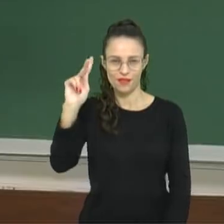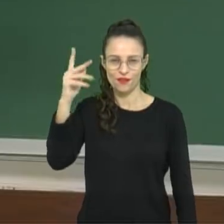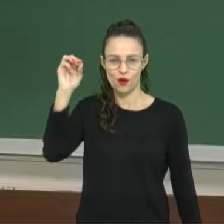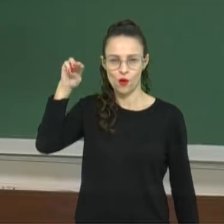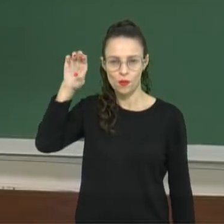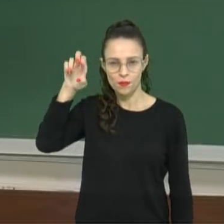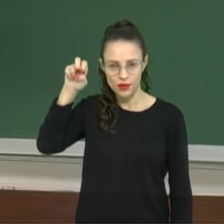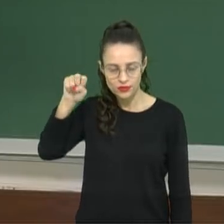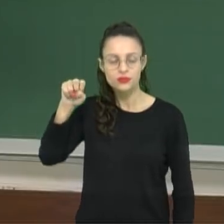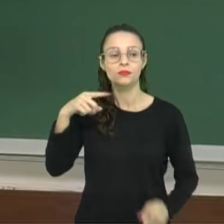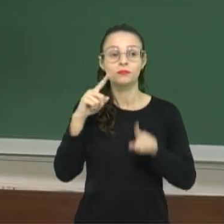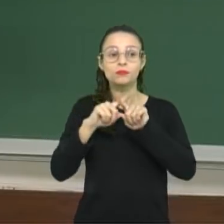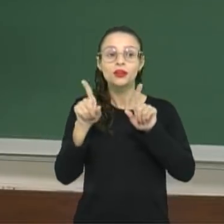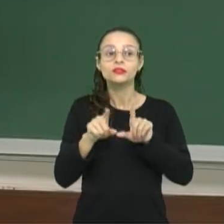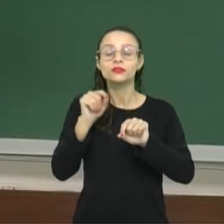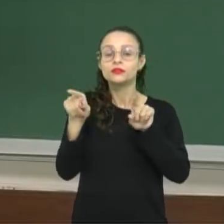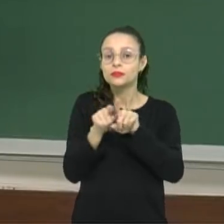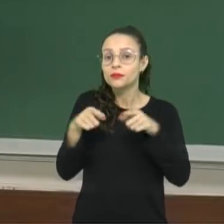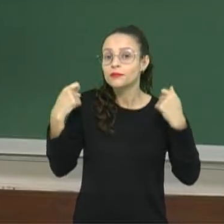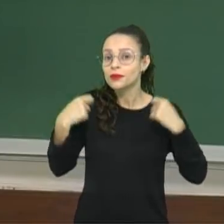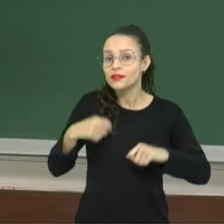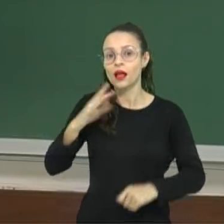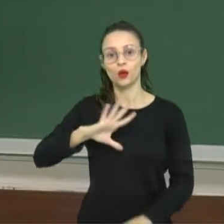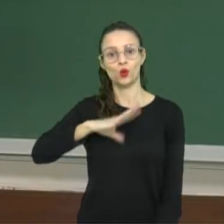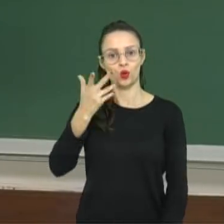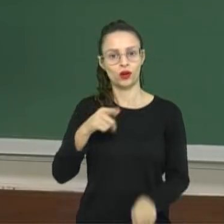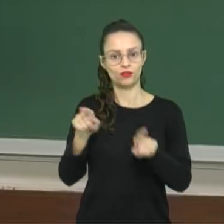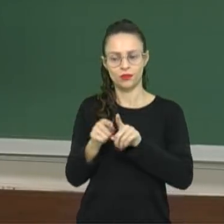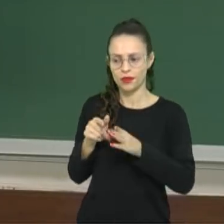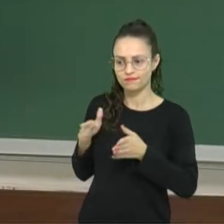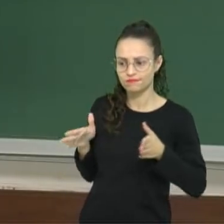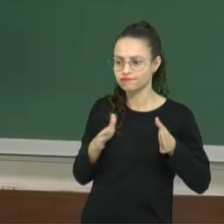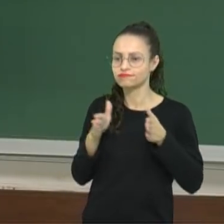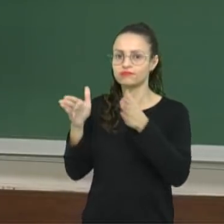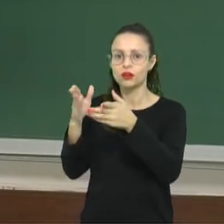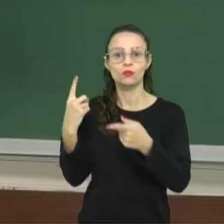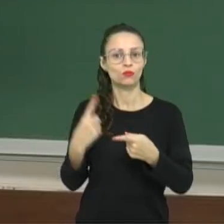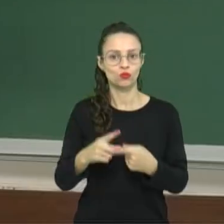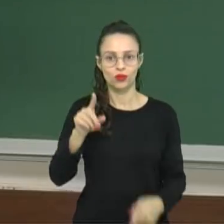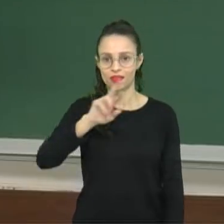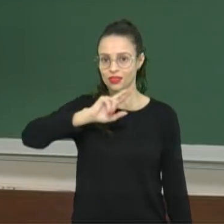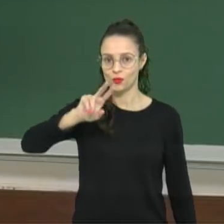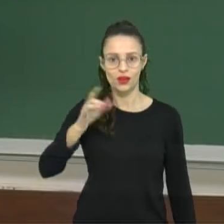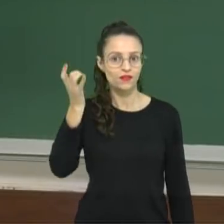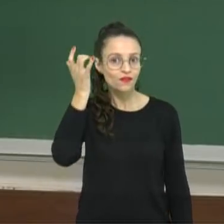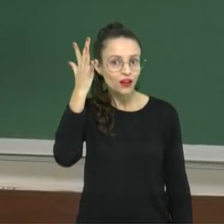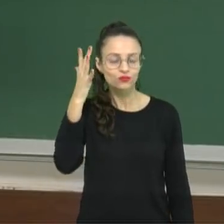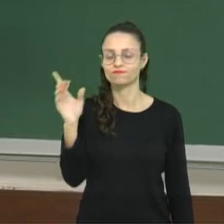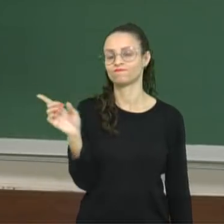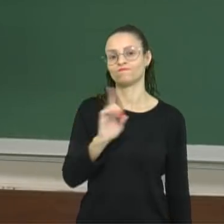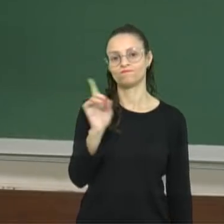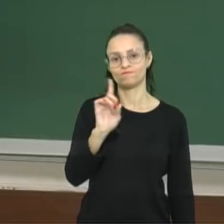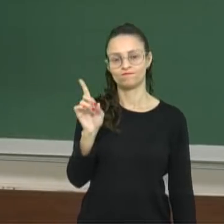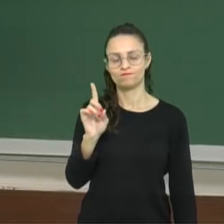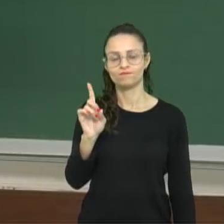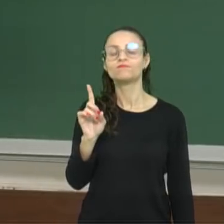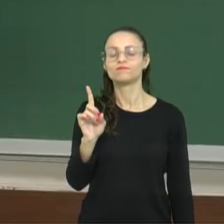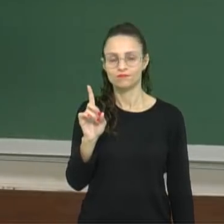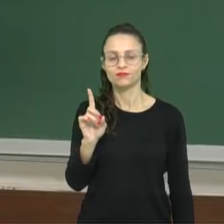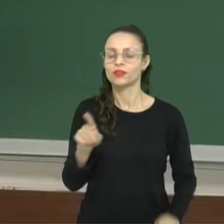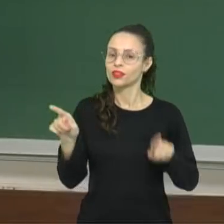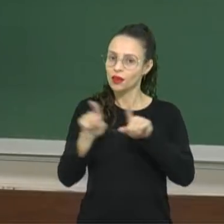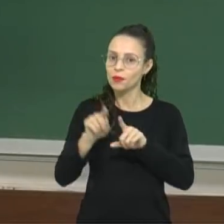quê? Necessitava de tudo isso para se deslocar por esses caminhos, porque não era uma tarefa fácil. E serviu